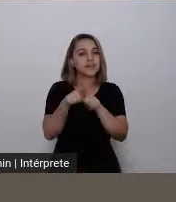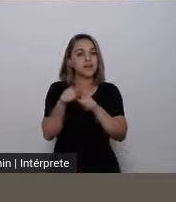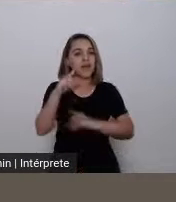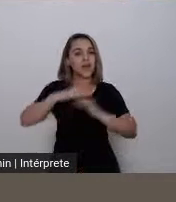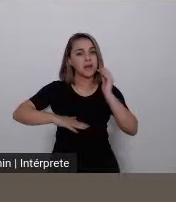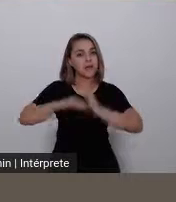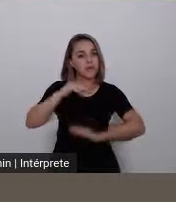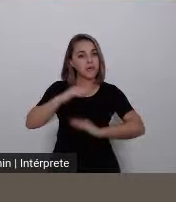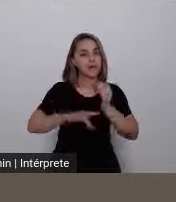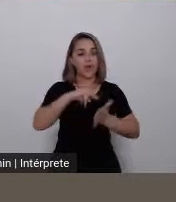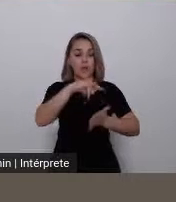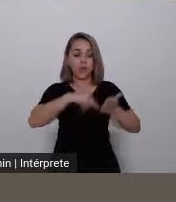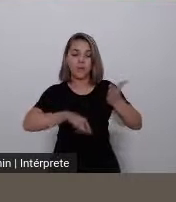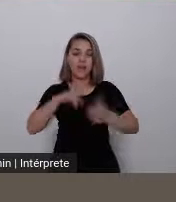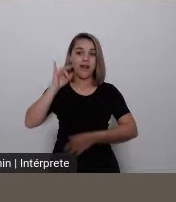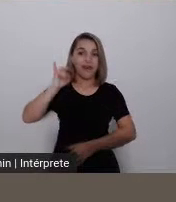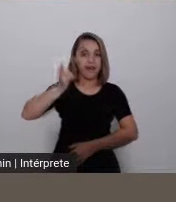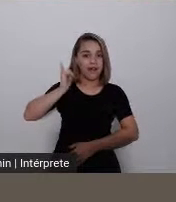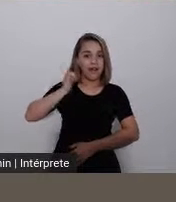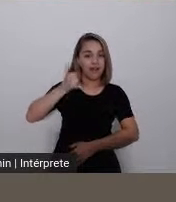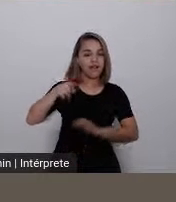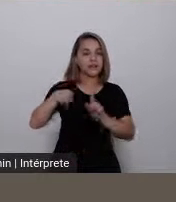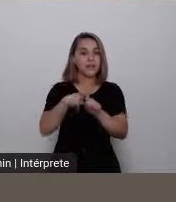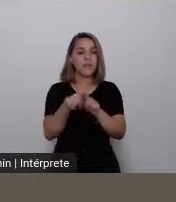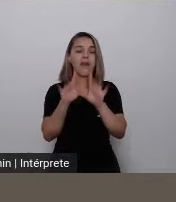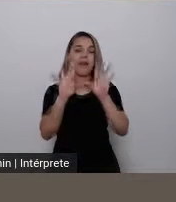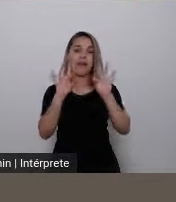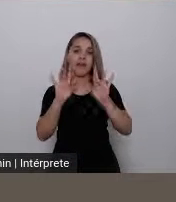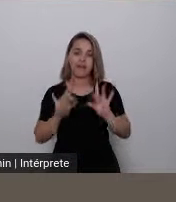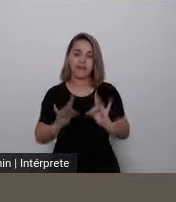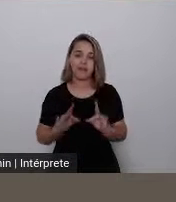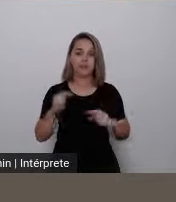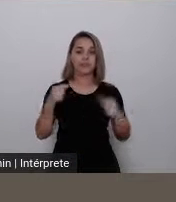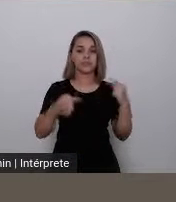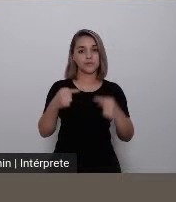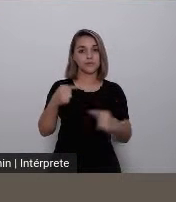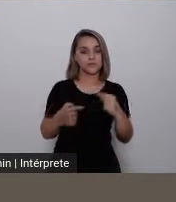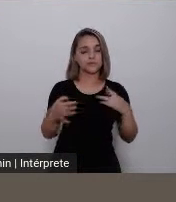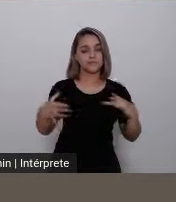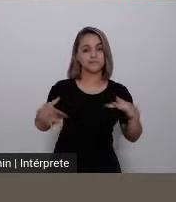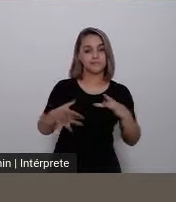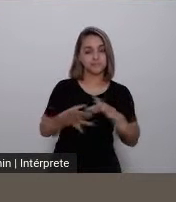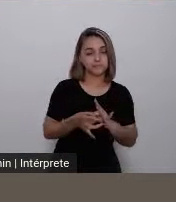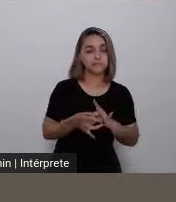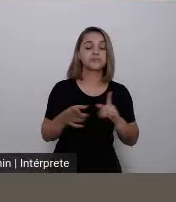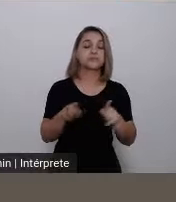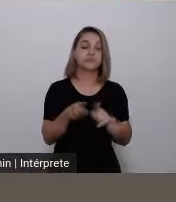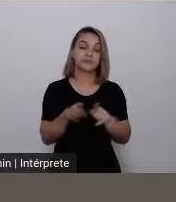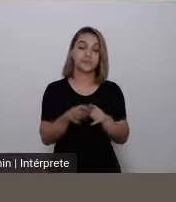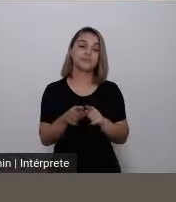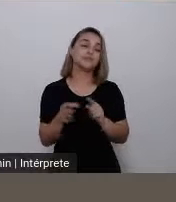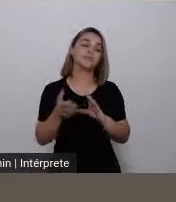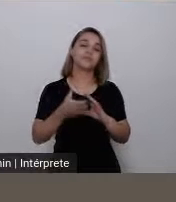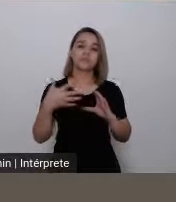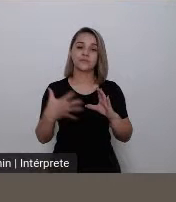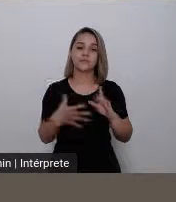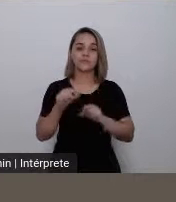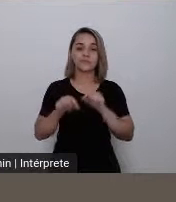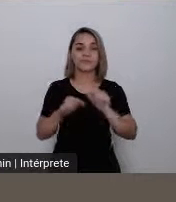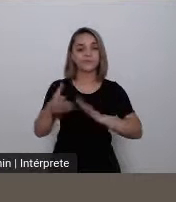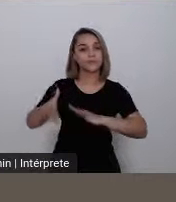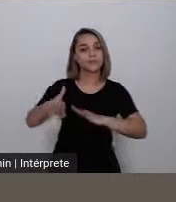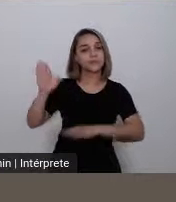documento e narrativa, aspectos que entram em disputa intensa e entrelaçada. Situação distinta caracteriza os modernismos brasileiros em